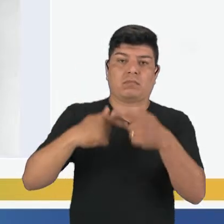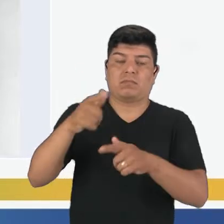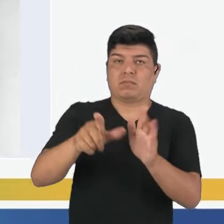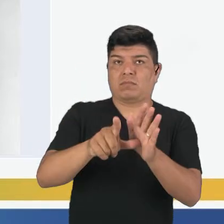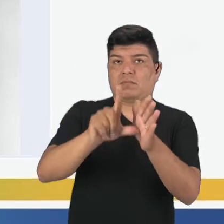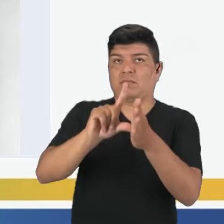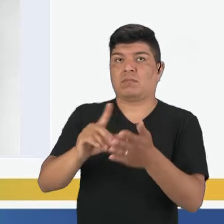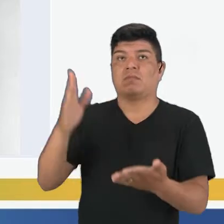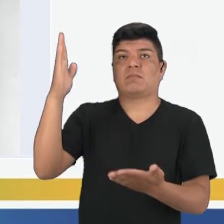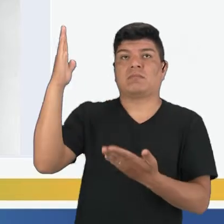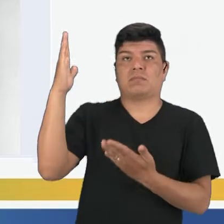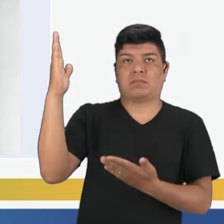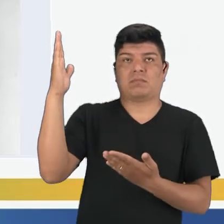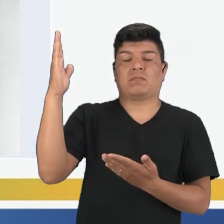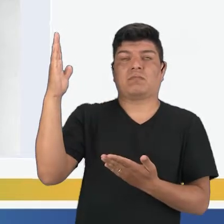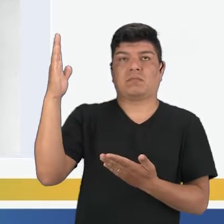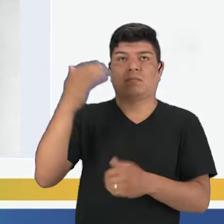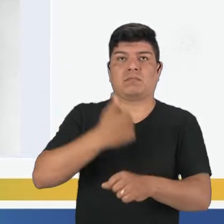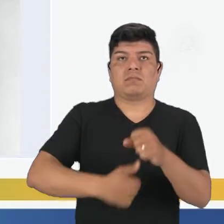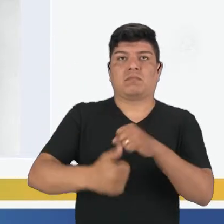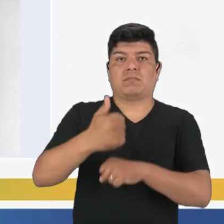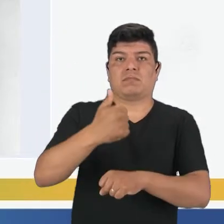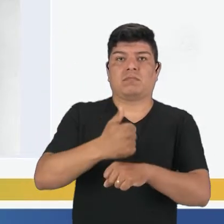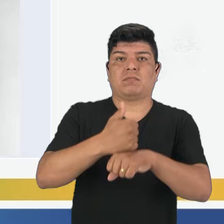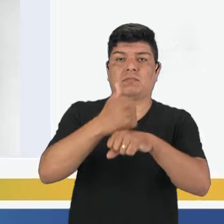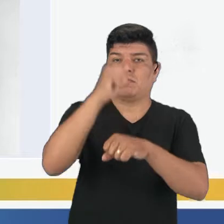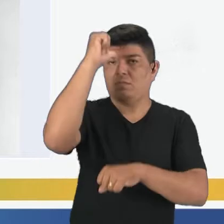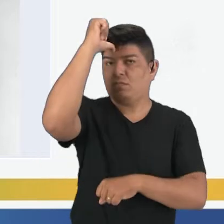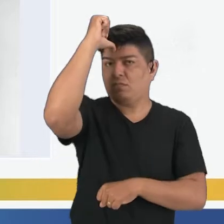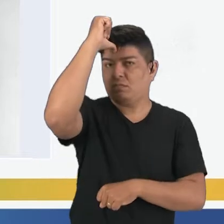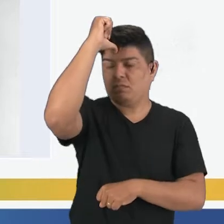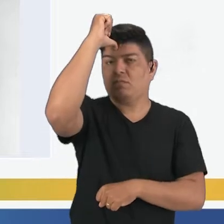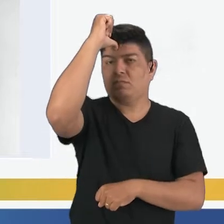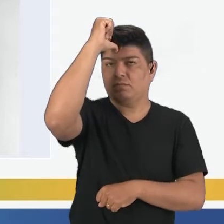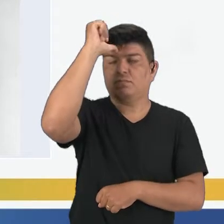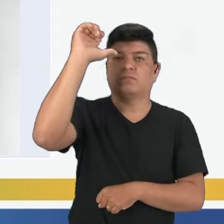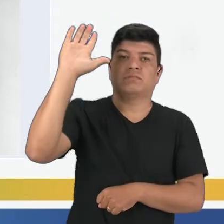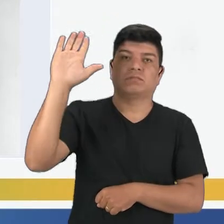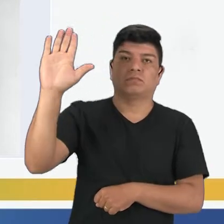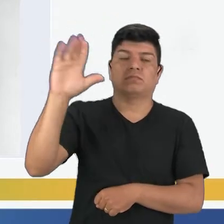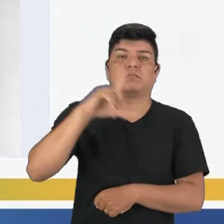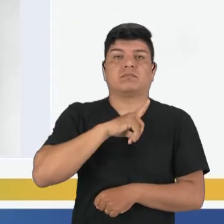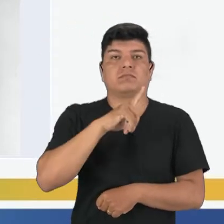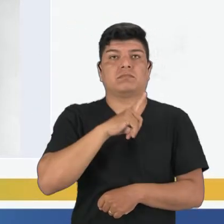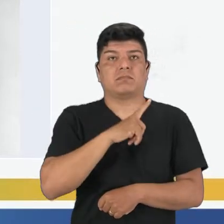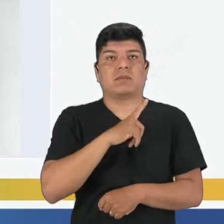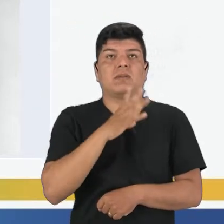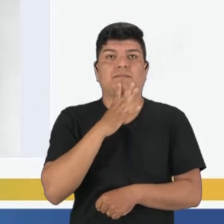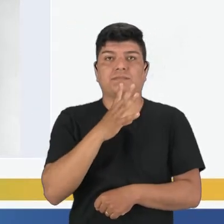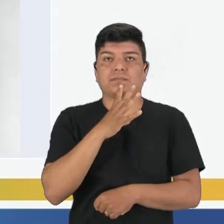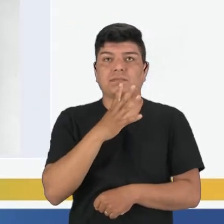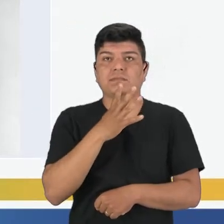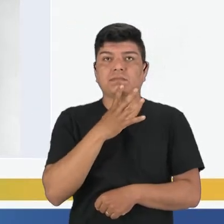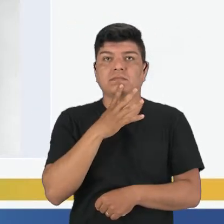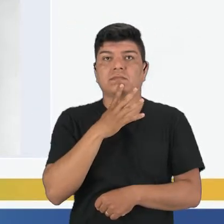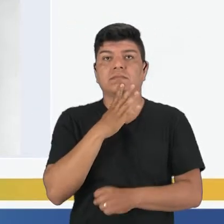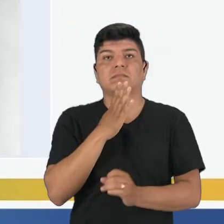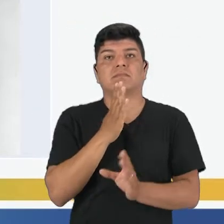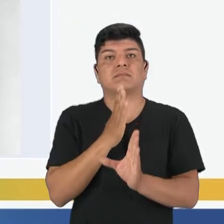Luther King, é Mahatma Gandhi. Ele foi um líder da Índia e ele é conhecido por